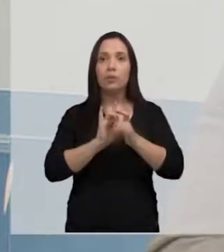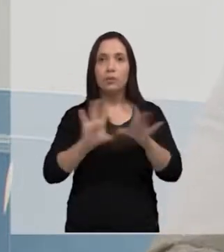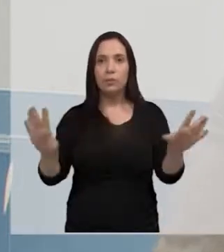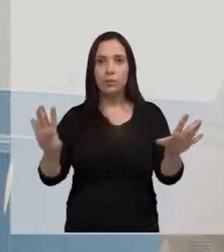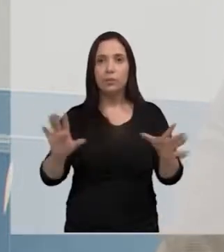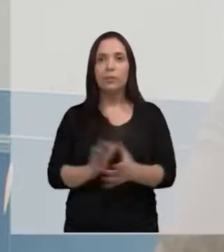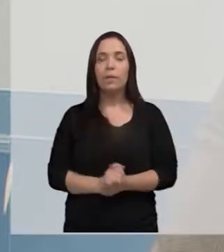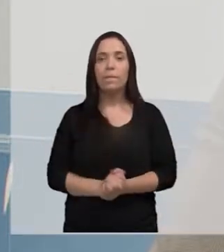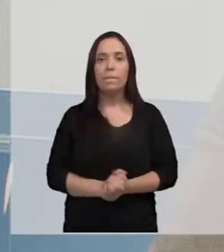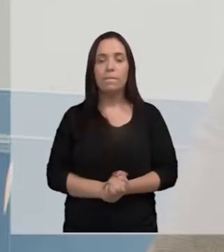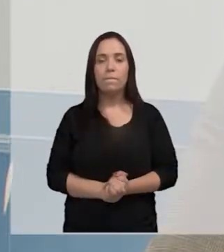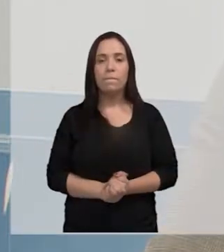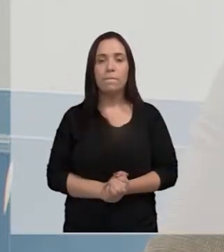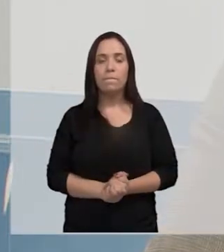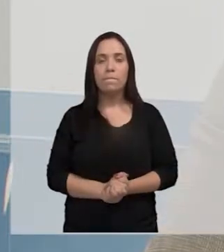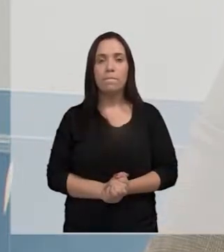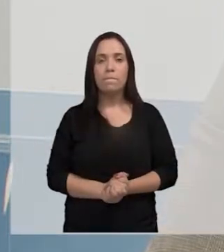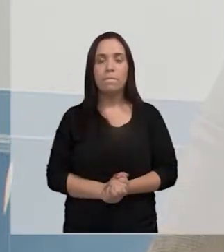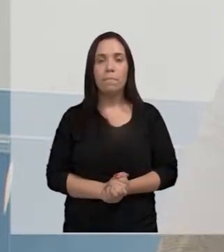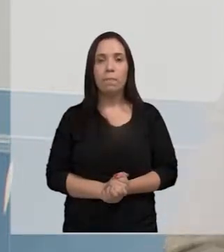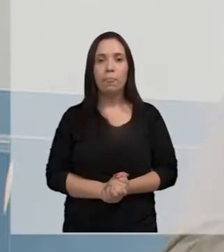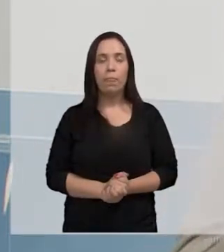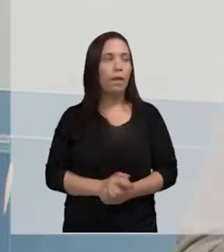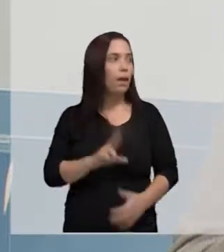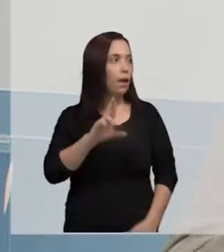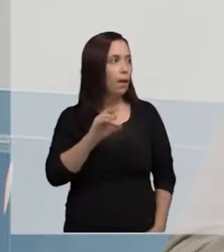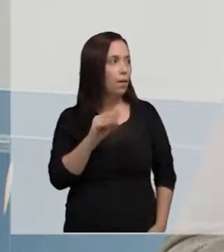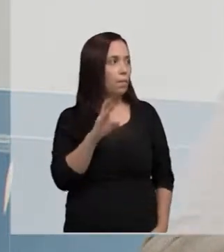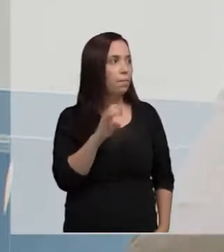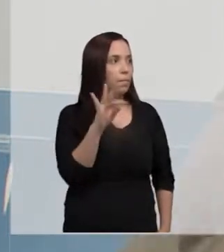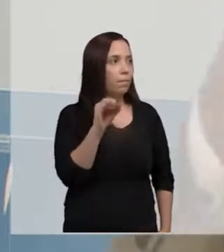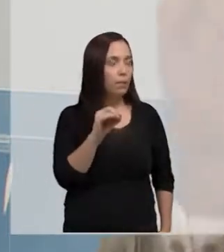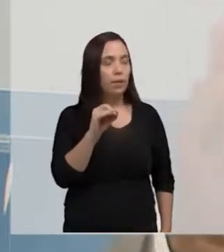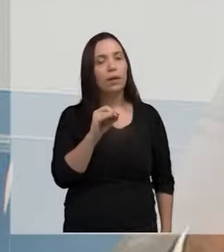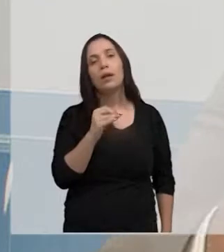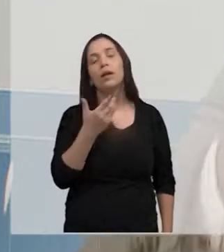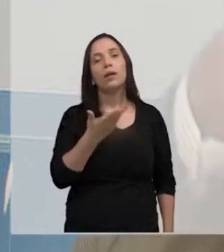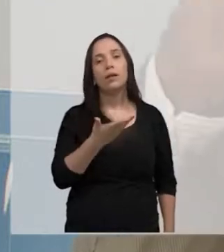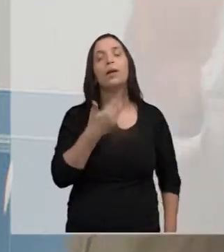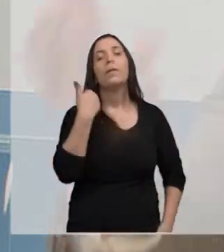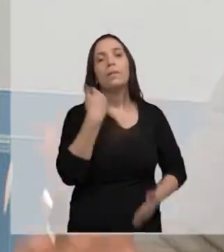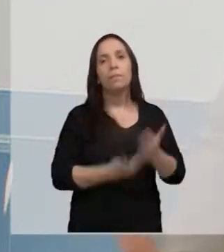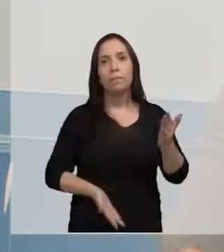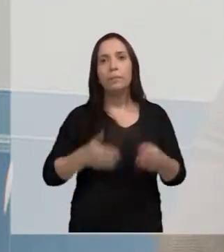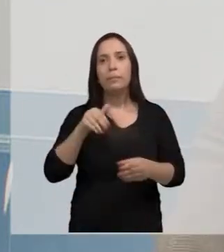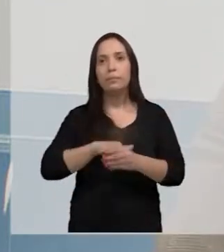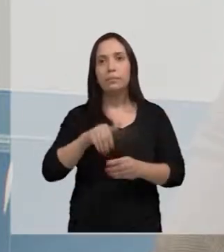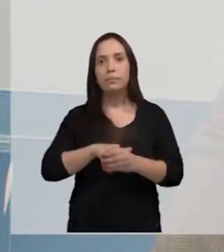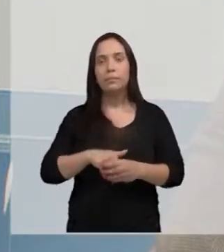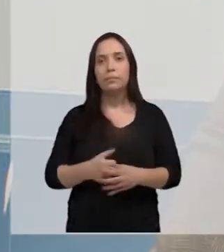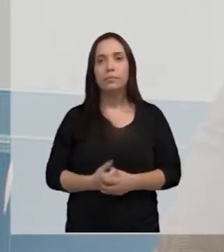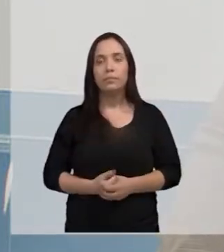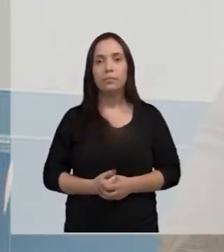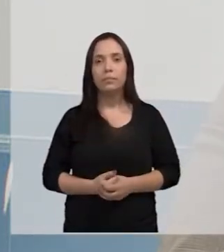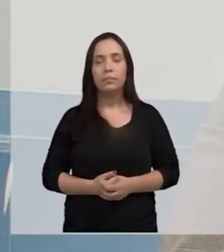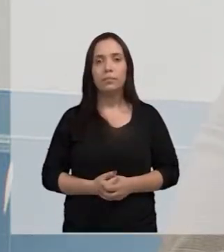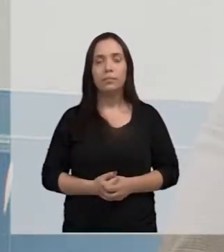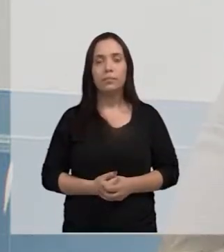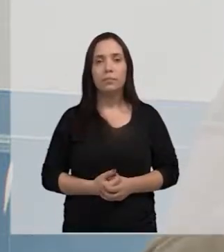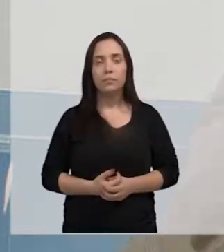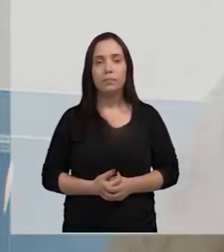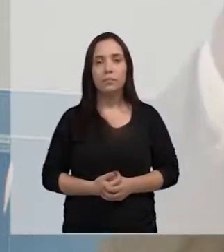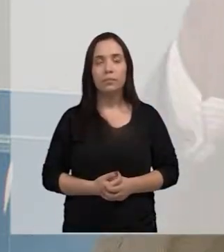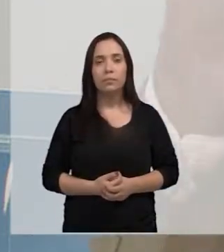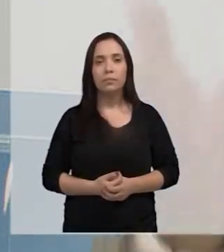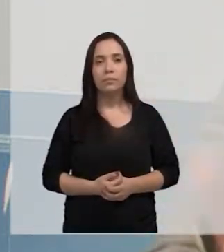por um liminar. O próprio Beto Richa, que foi governador. Roberto Riquião, do MDB, que defendia a Dilma. Richa. Perdeu a eleição no Paraná. Magno Mal. O Beto